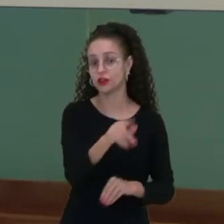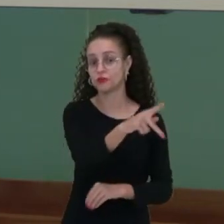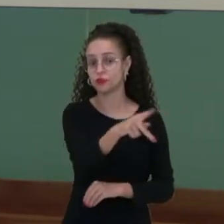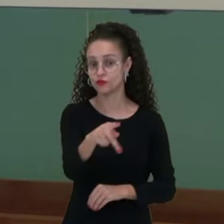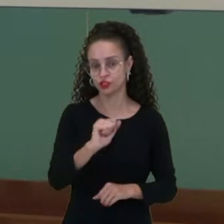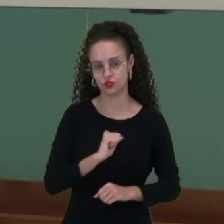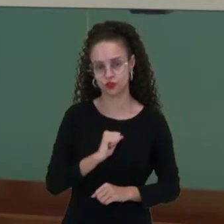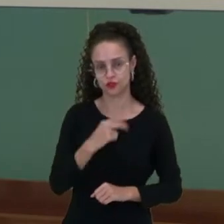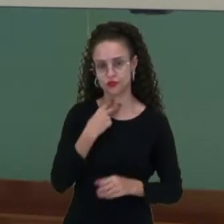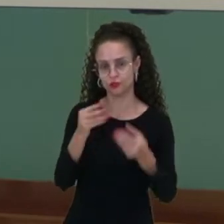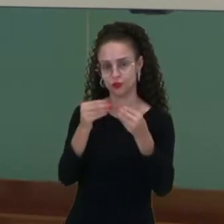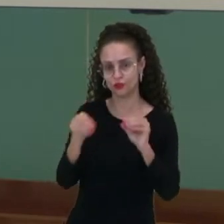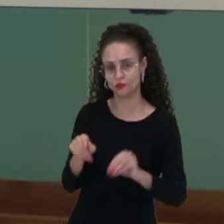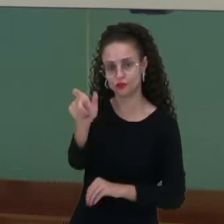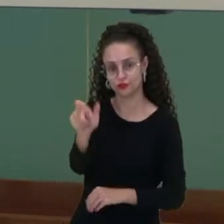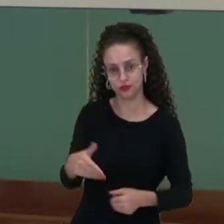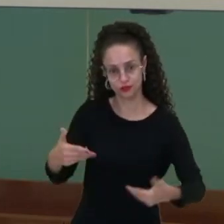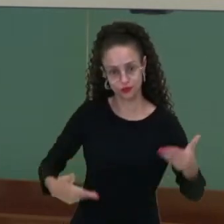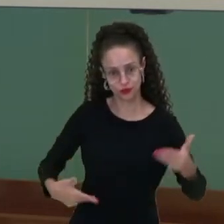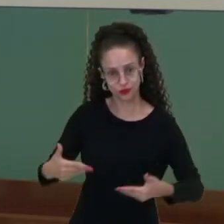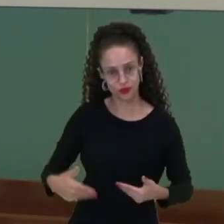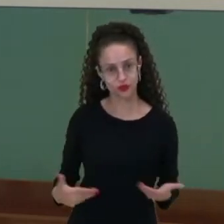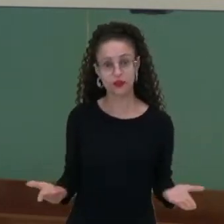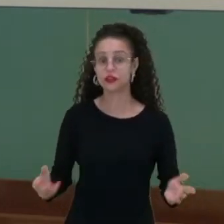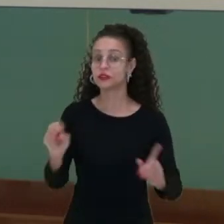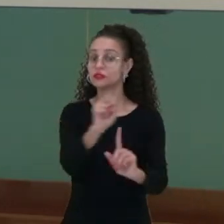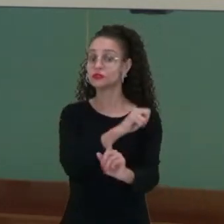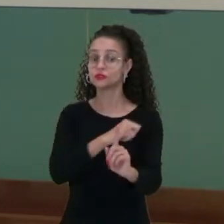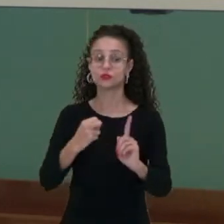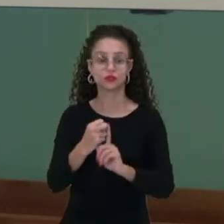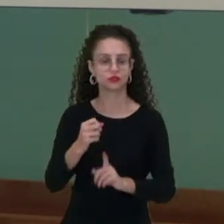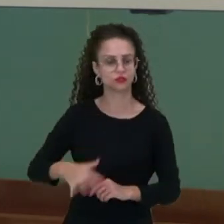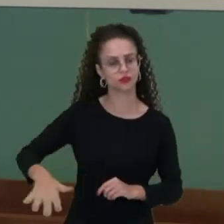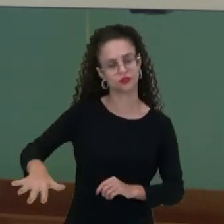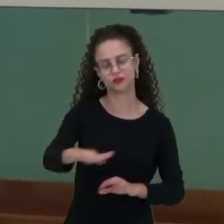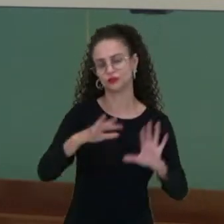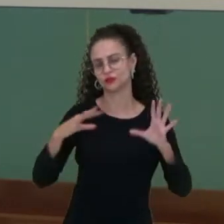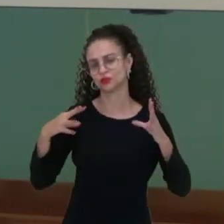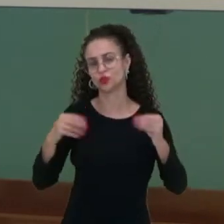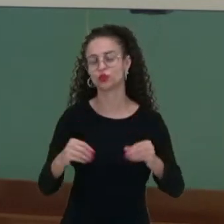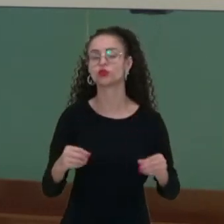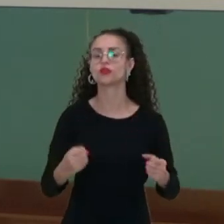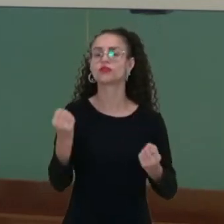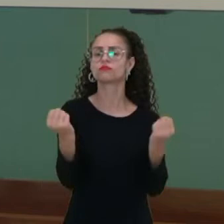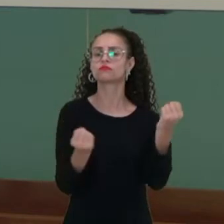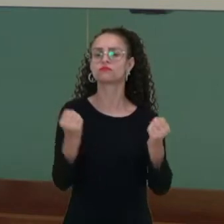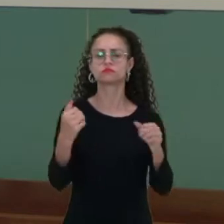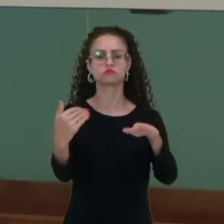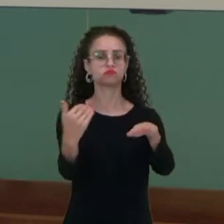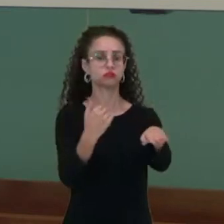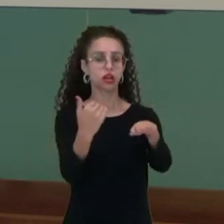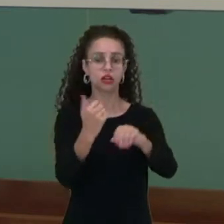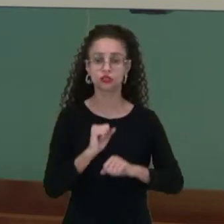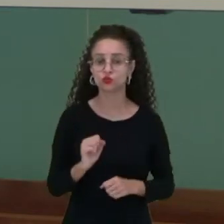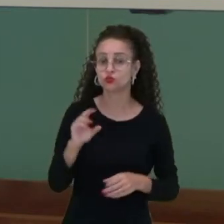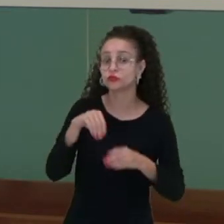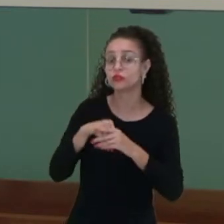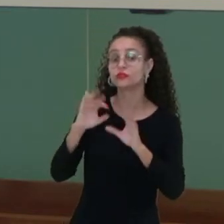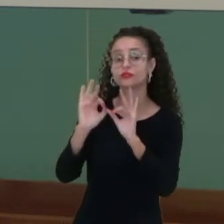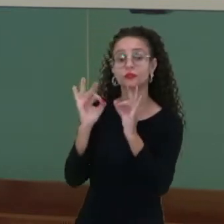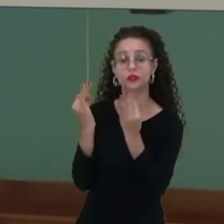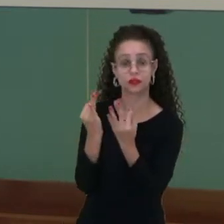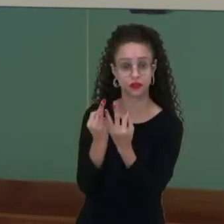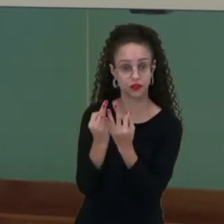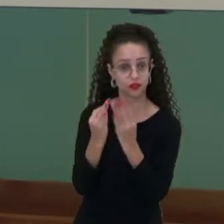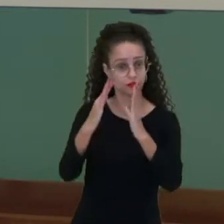a funcionária da escola e na sociedade, todos, no trânsito, dentro da família,